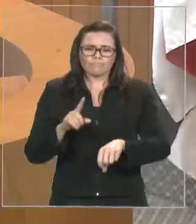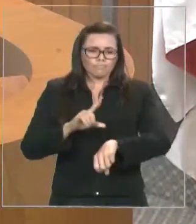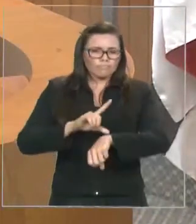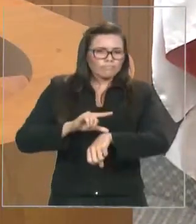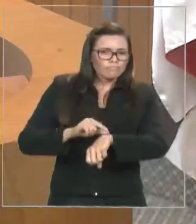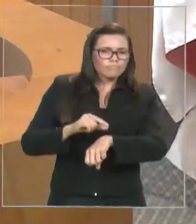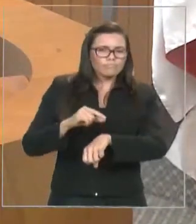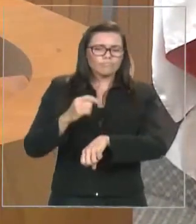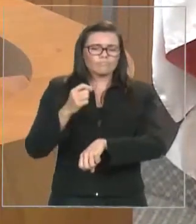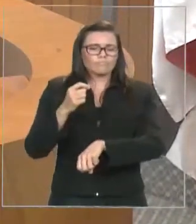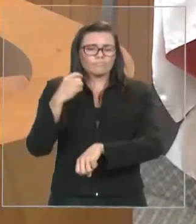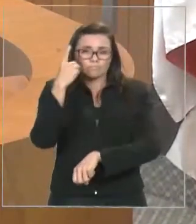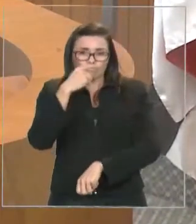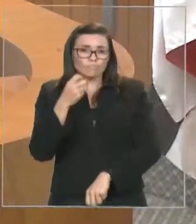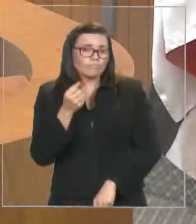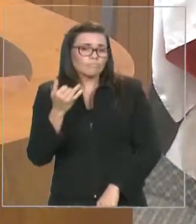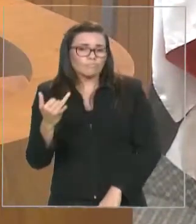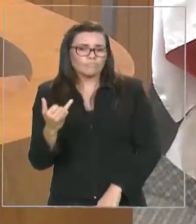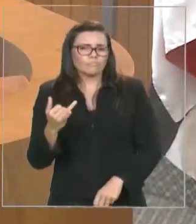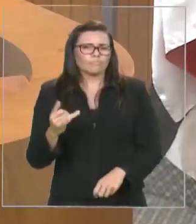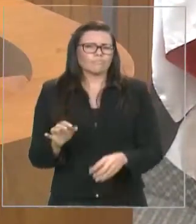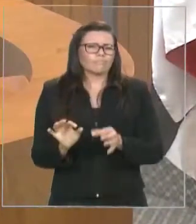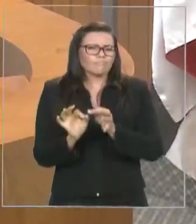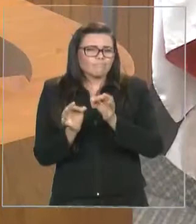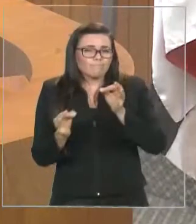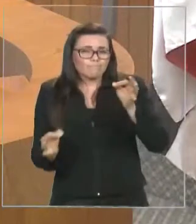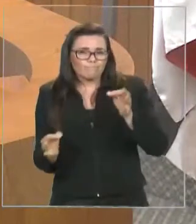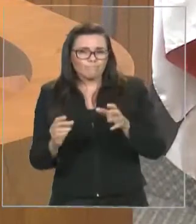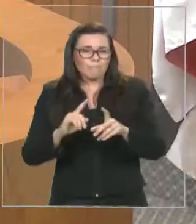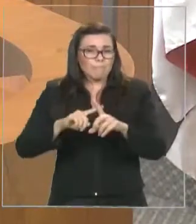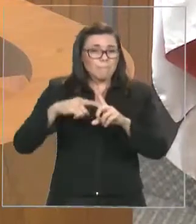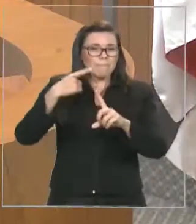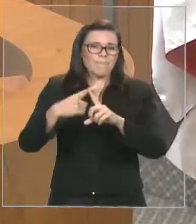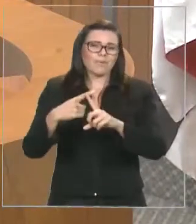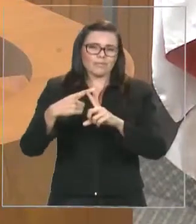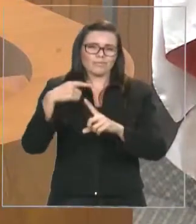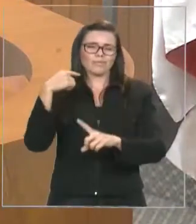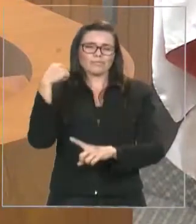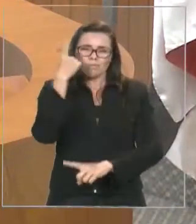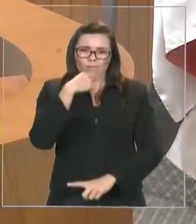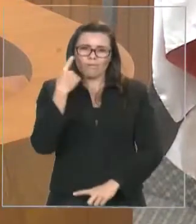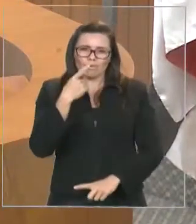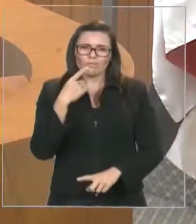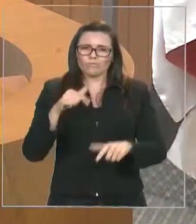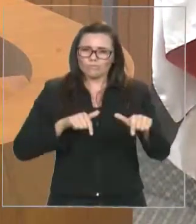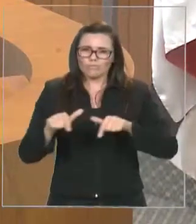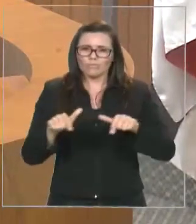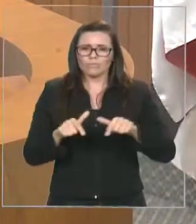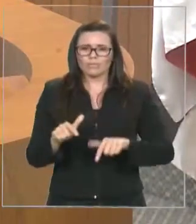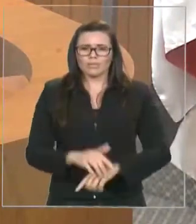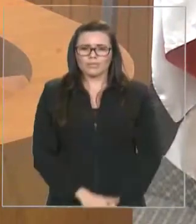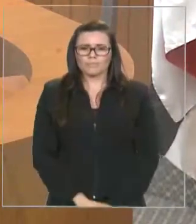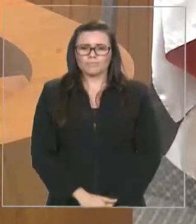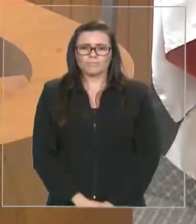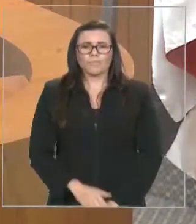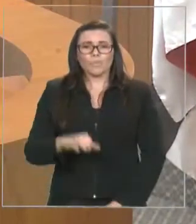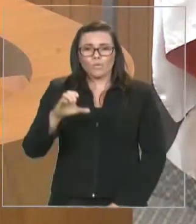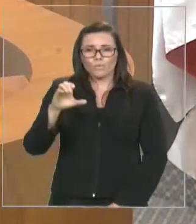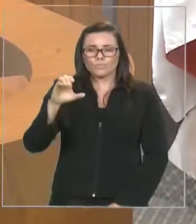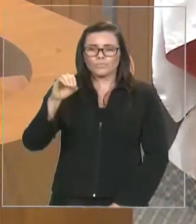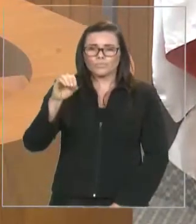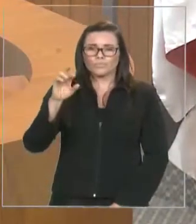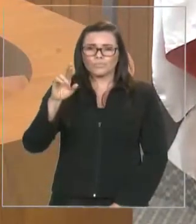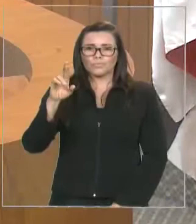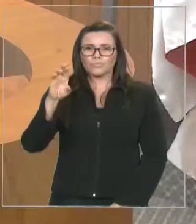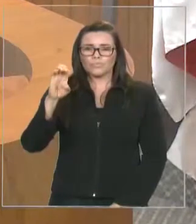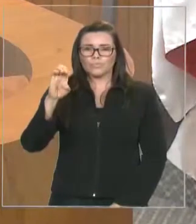Apesar de não ser uma agência bancária nos moldes em que conhecemos, mas é um correspondente bancário transacional com